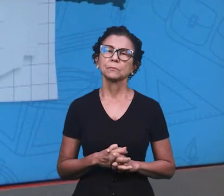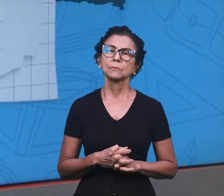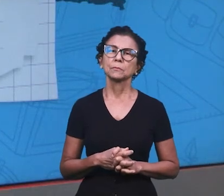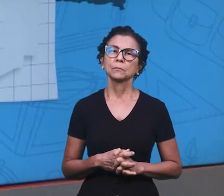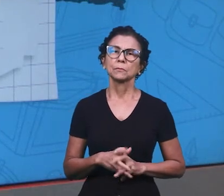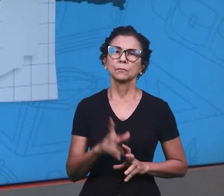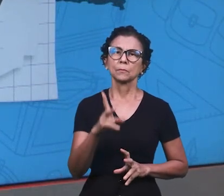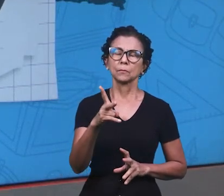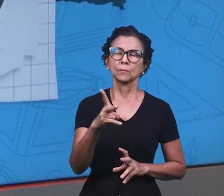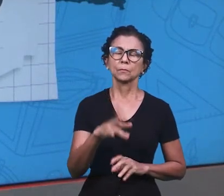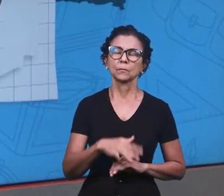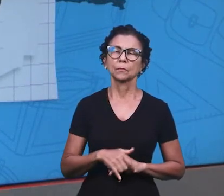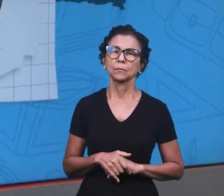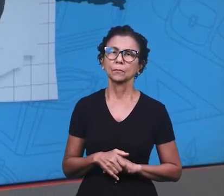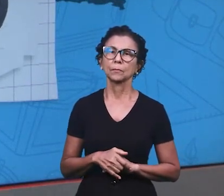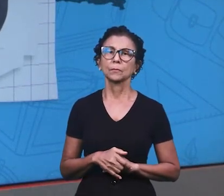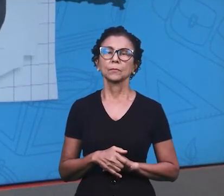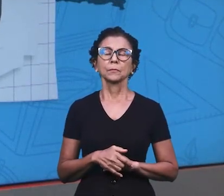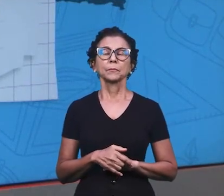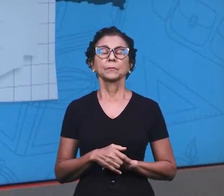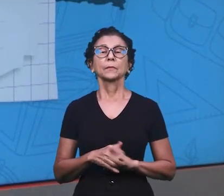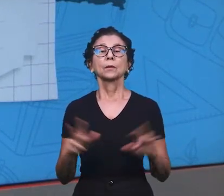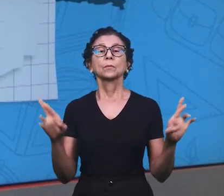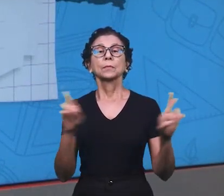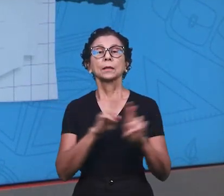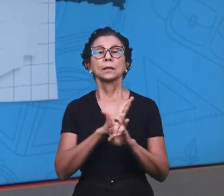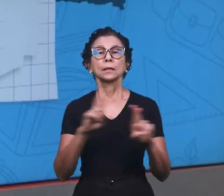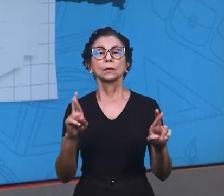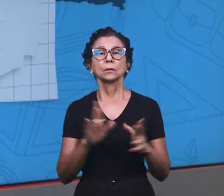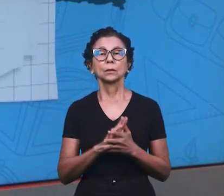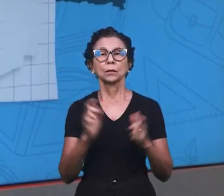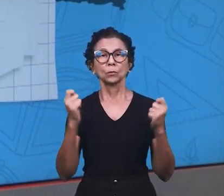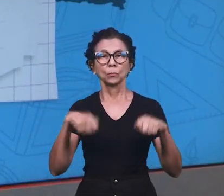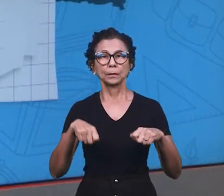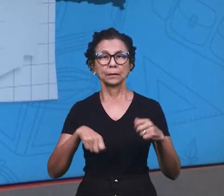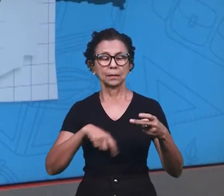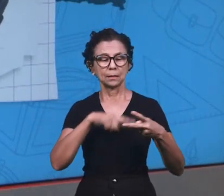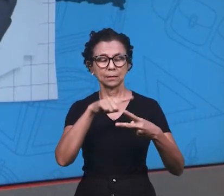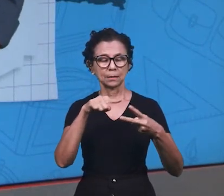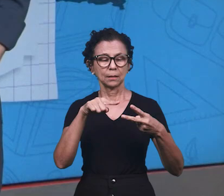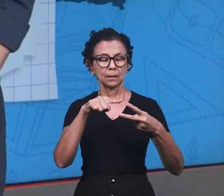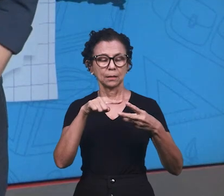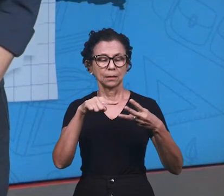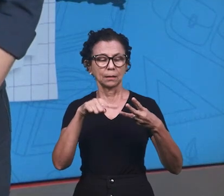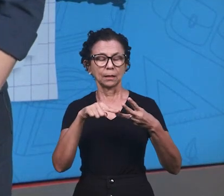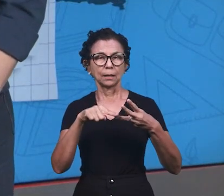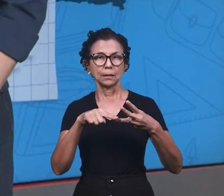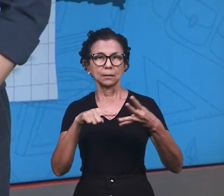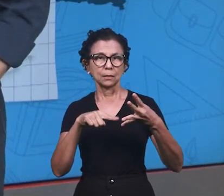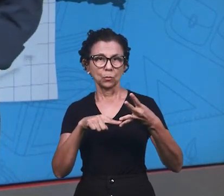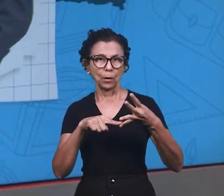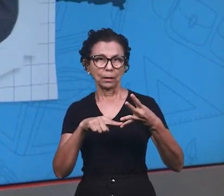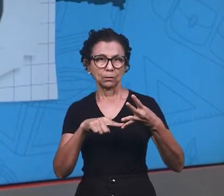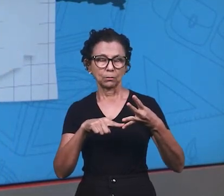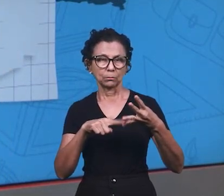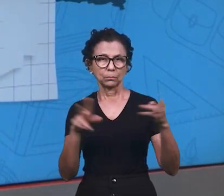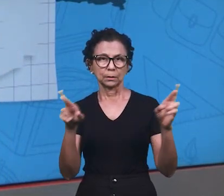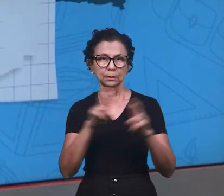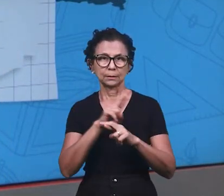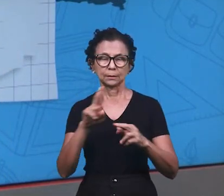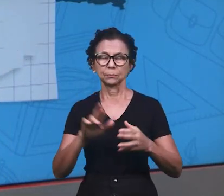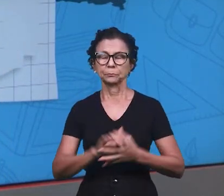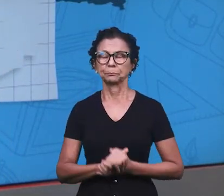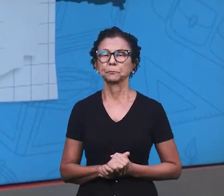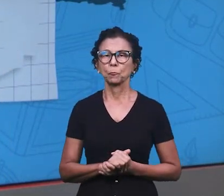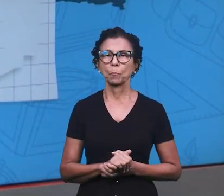Ainda agora uma relação entre a competência 3 e 4, que foi inclusive a segunda pergunta do Lessa.